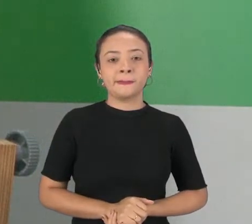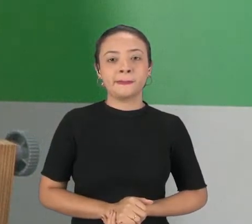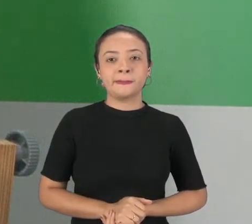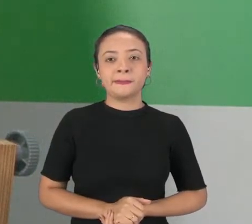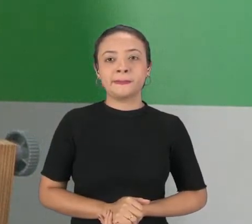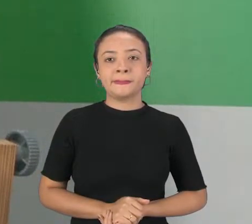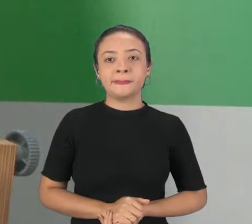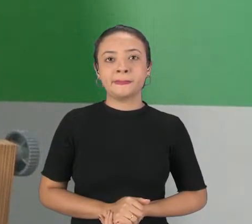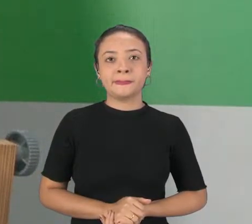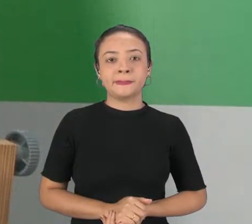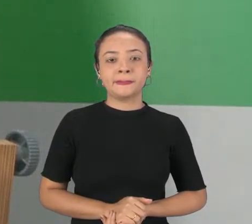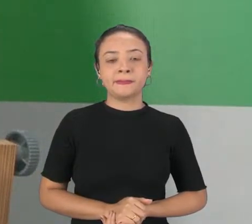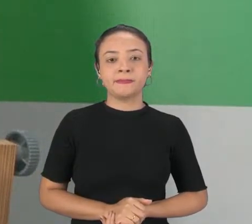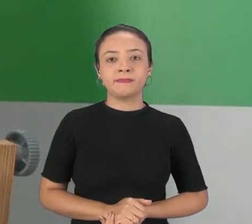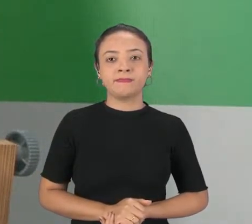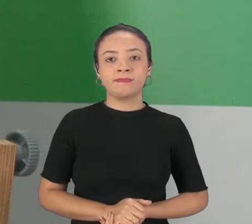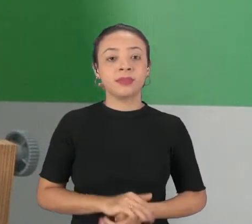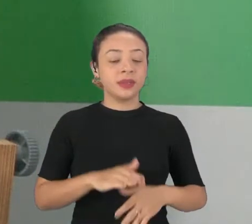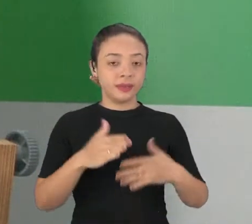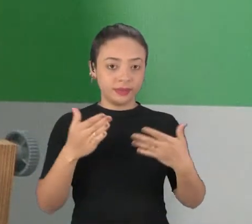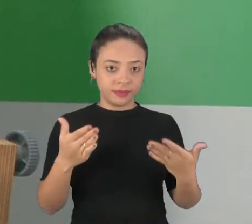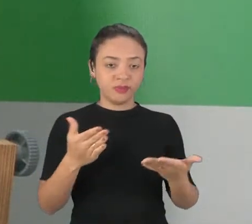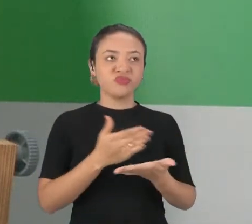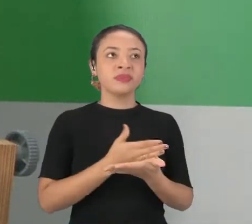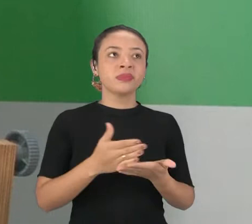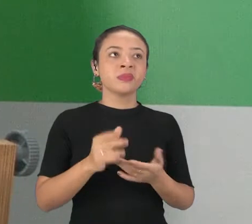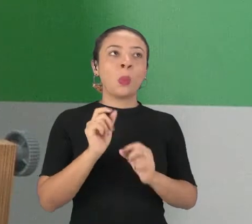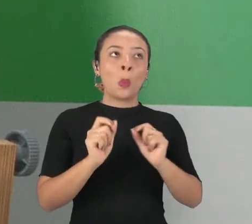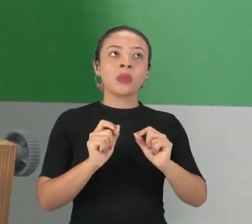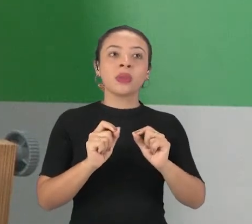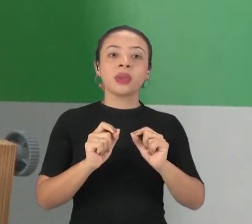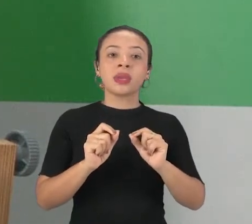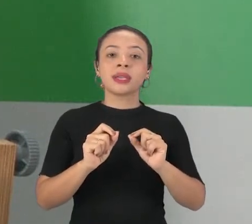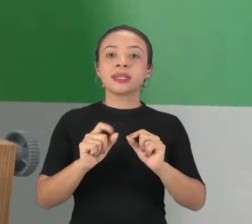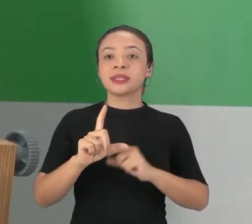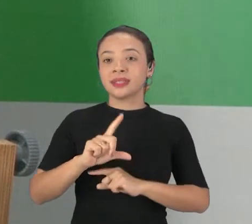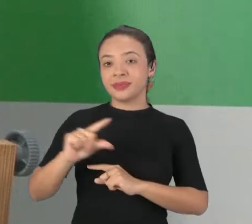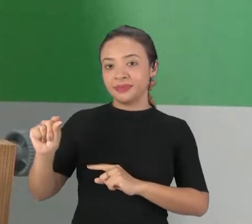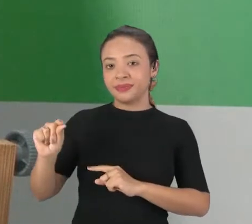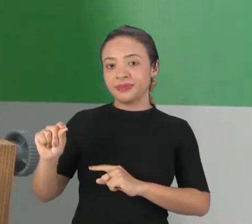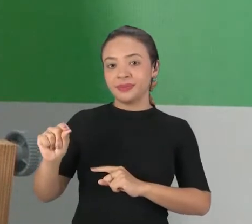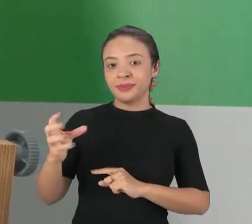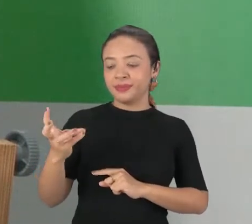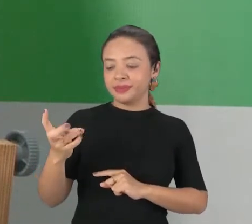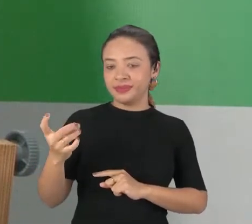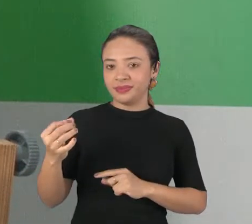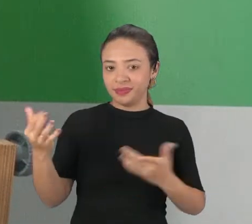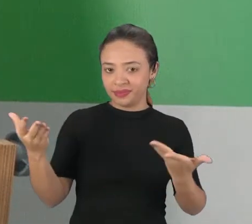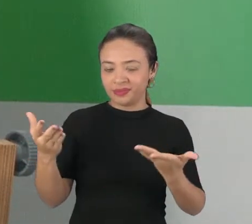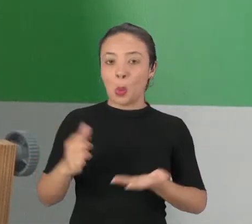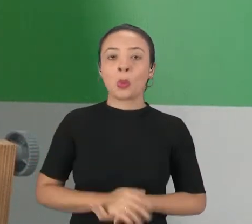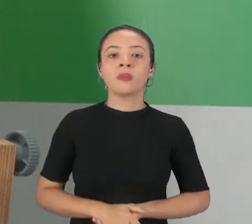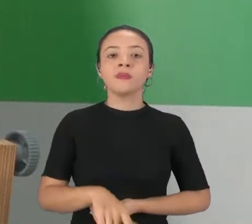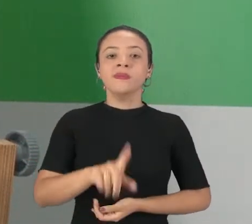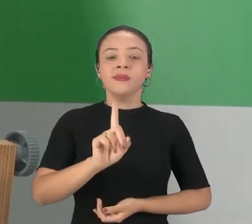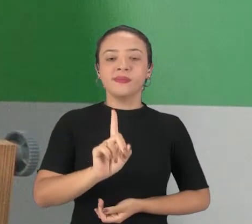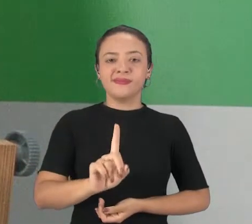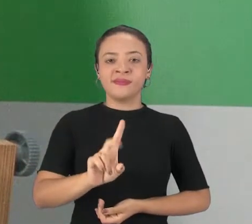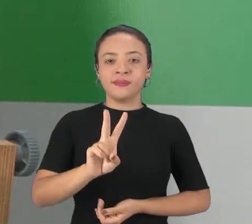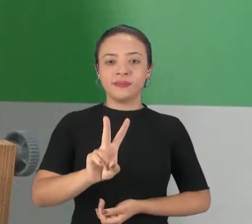certo então aqui vai começar a saída do jogo Então vamos fazer essa Contagem